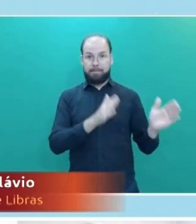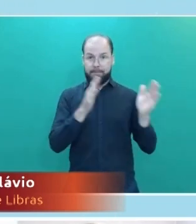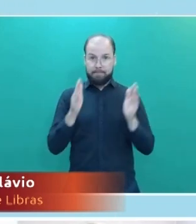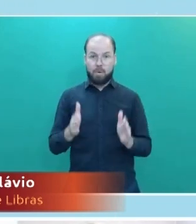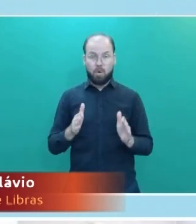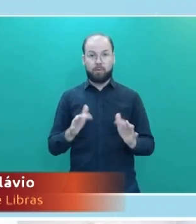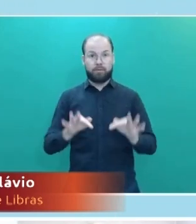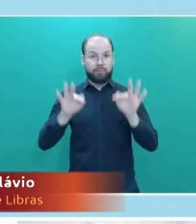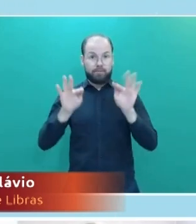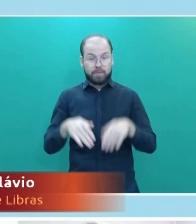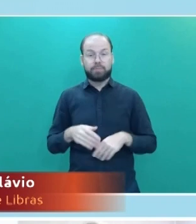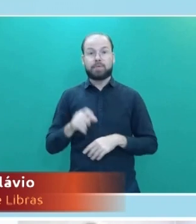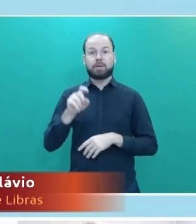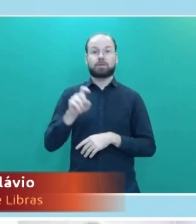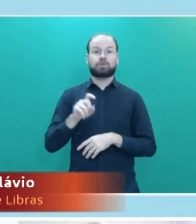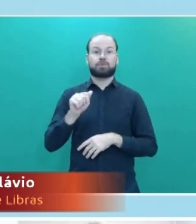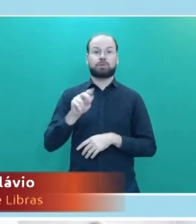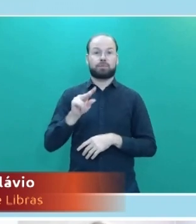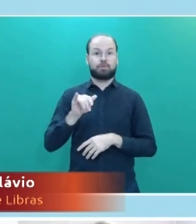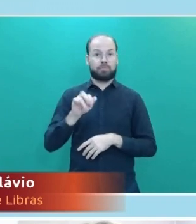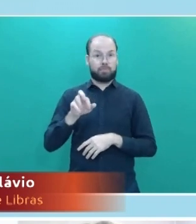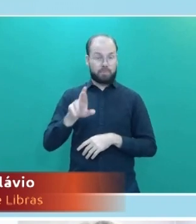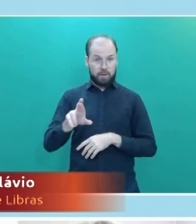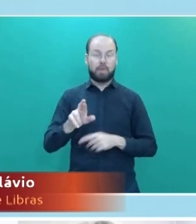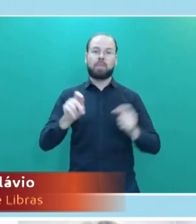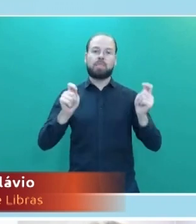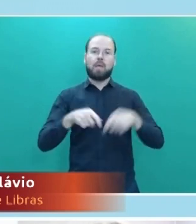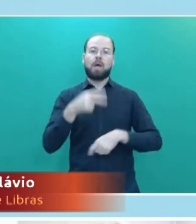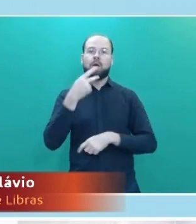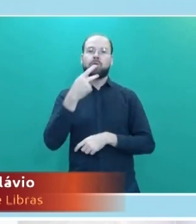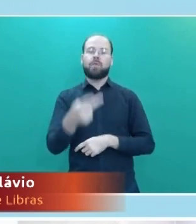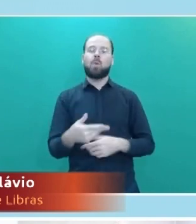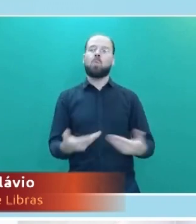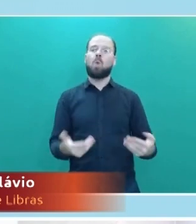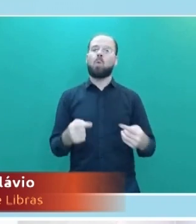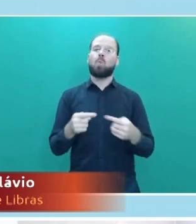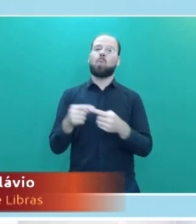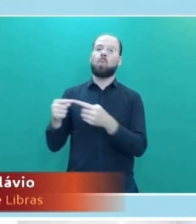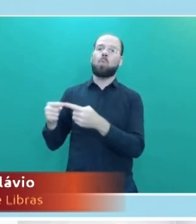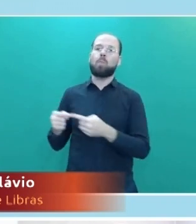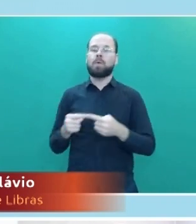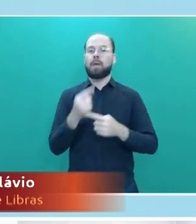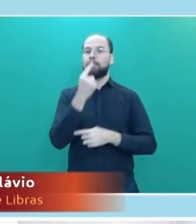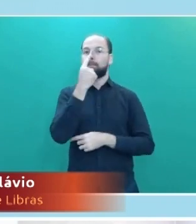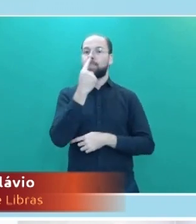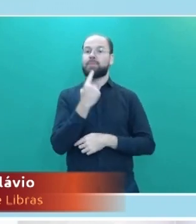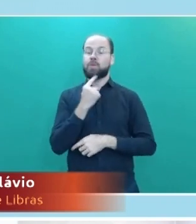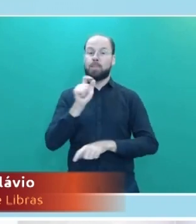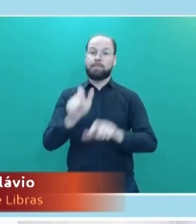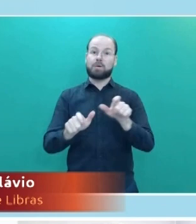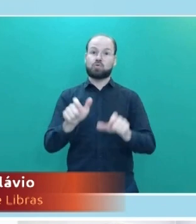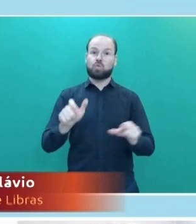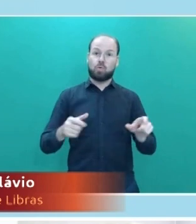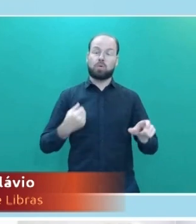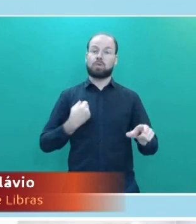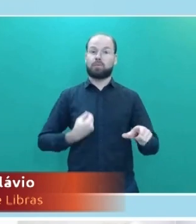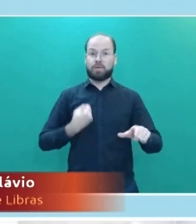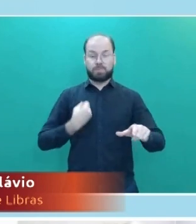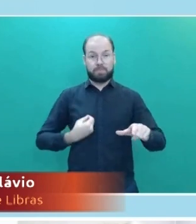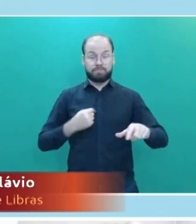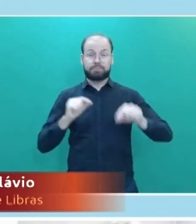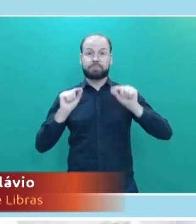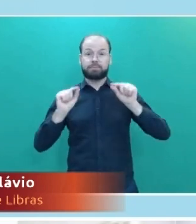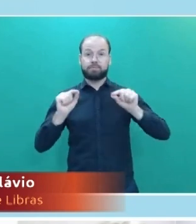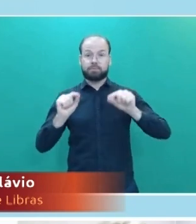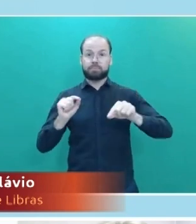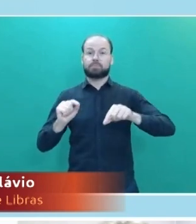dá para a gente falar um pouco do perfil dessas pessoas que acabam vítimas? E também, se possível, não sei se dá